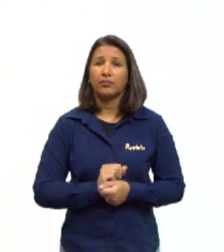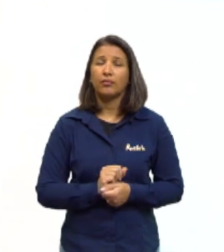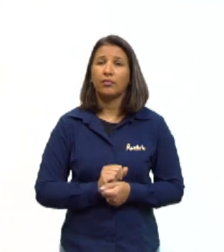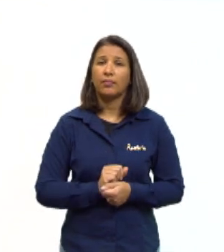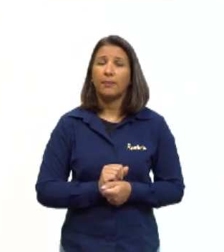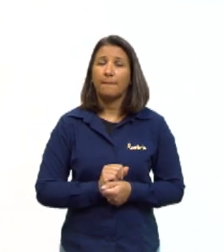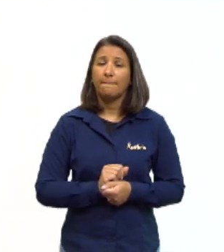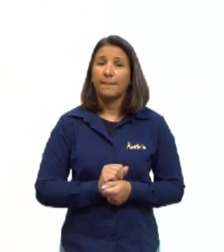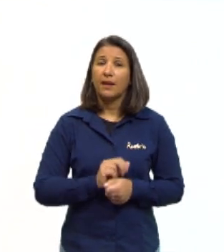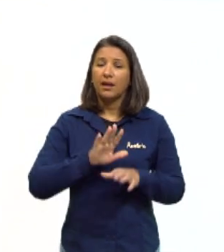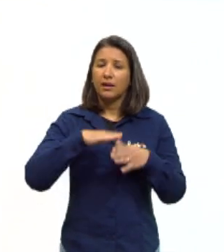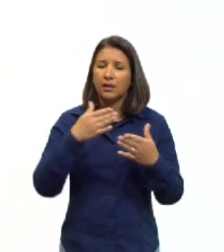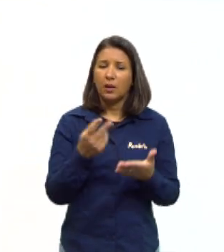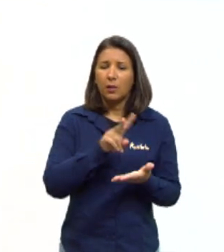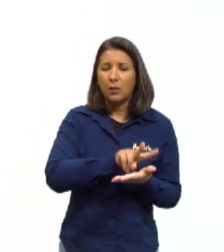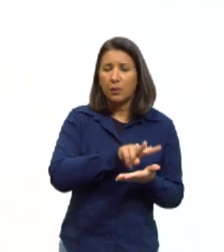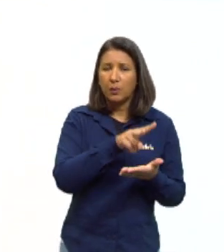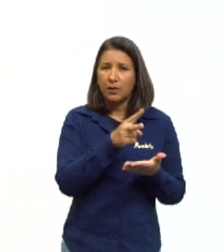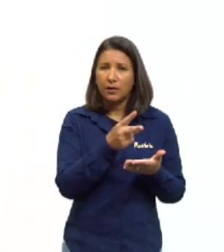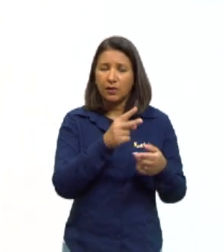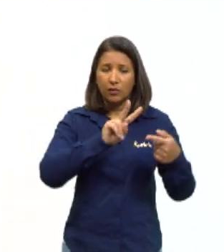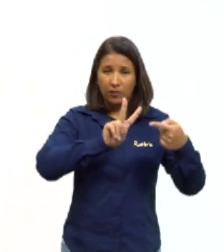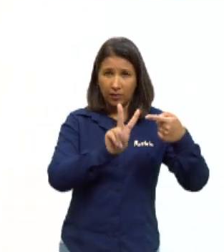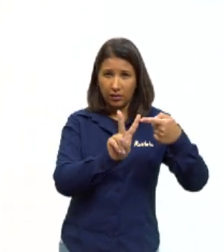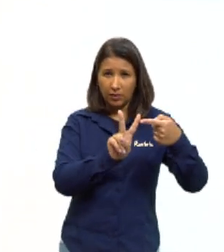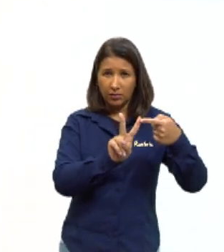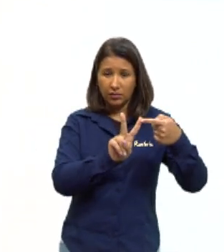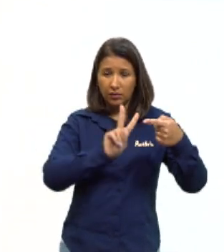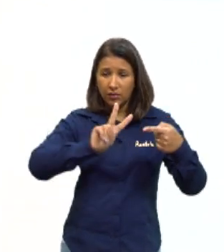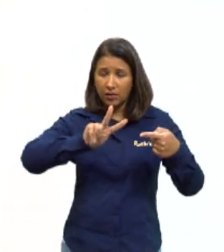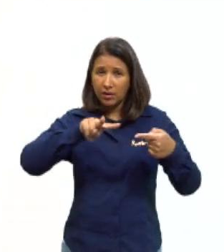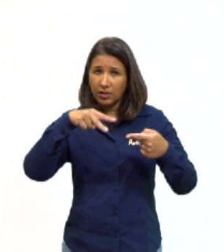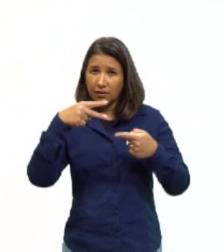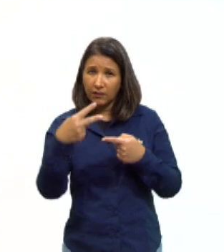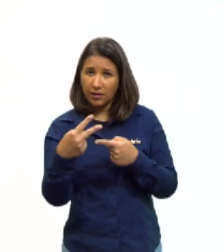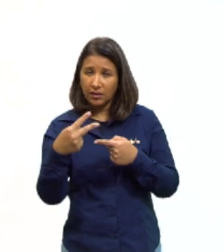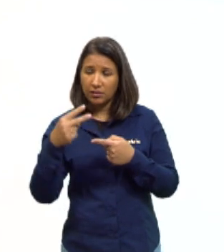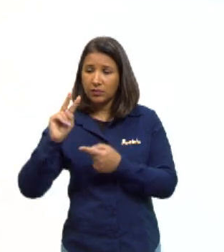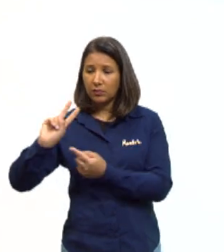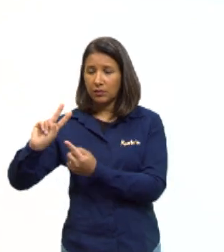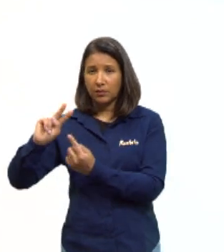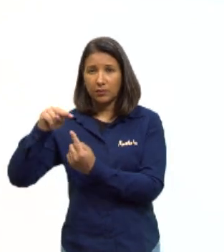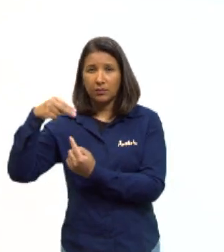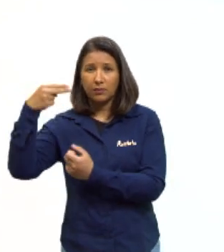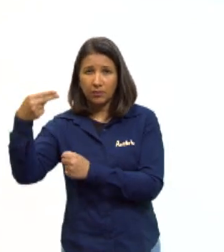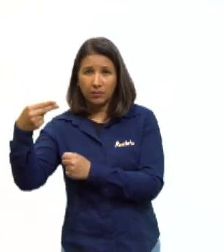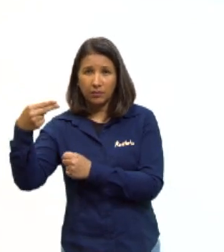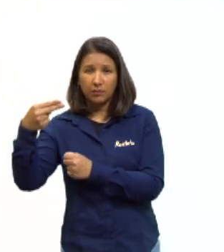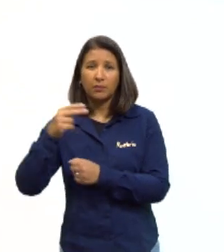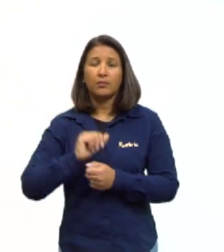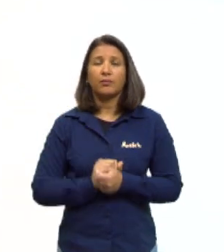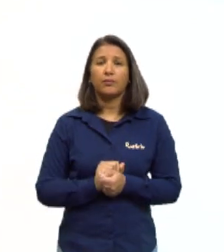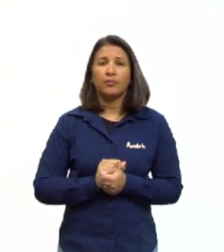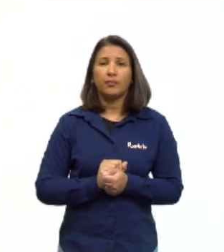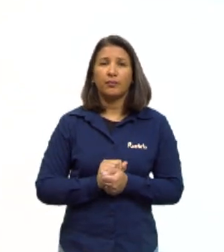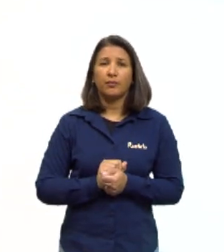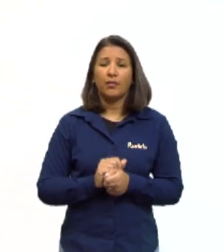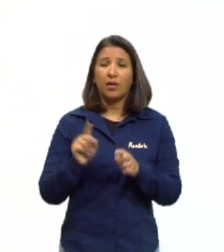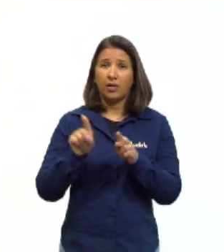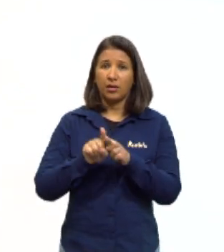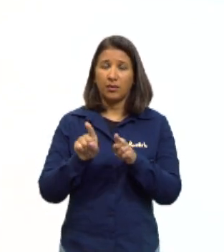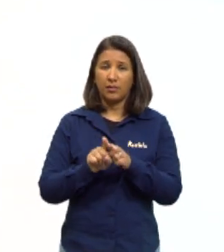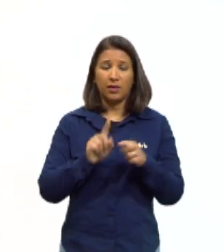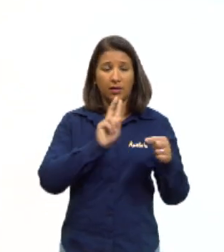Então, o inverso de uma raiz quadrada é uma potenciação, né? Porque o inverso da